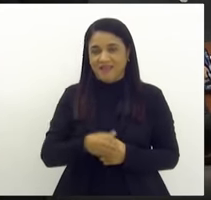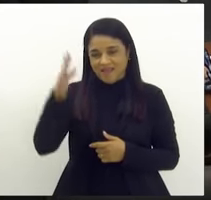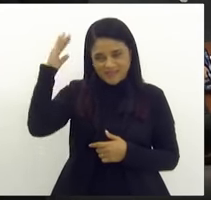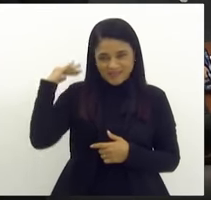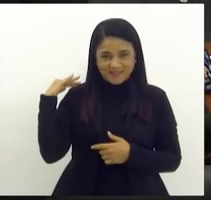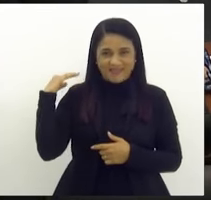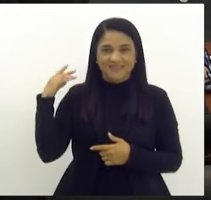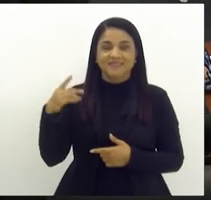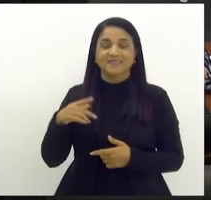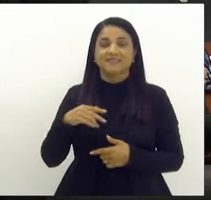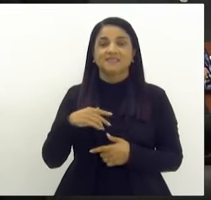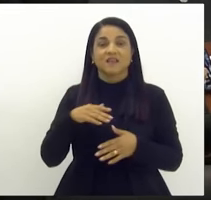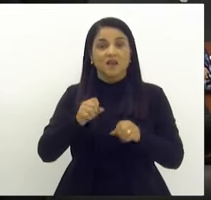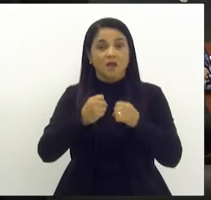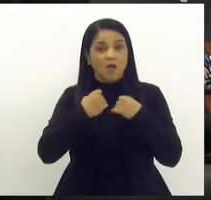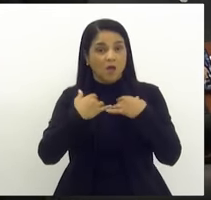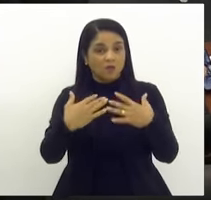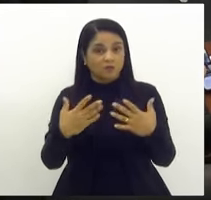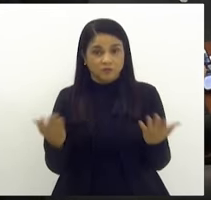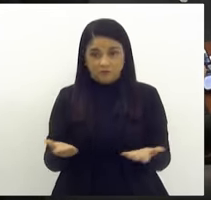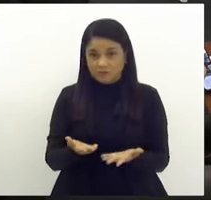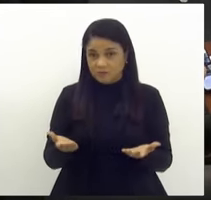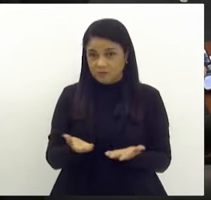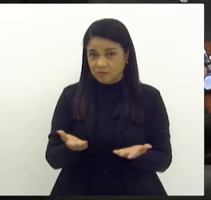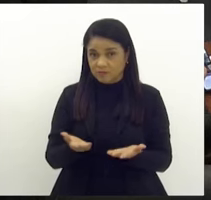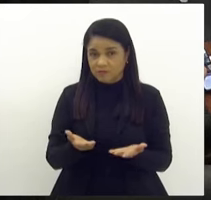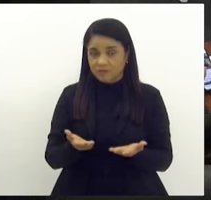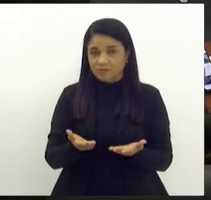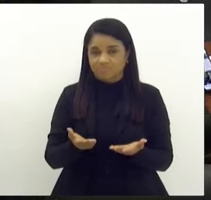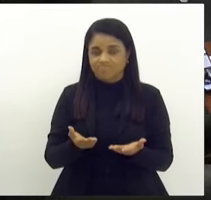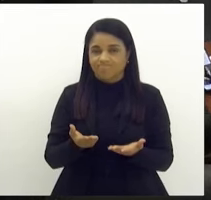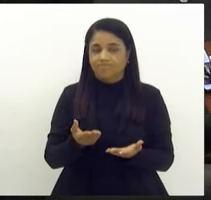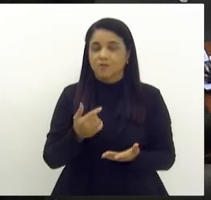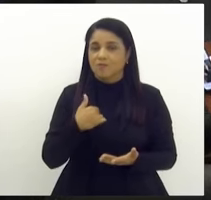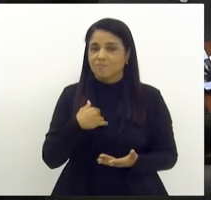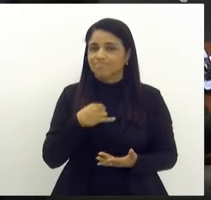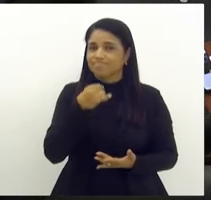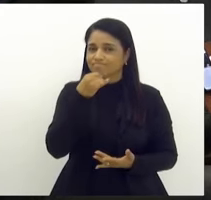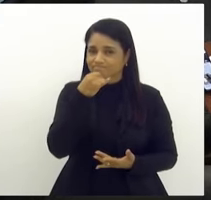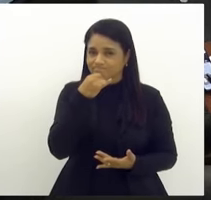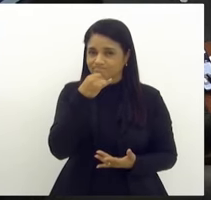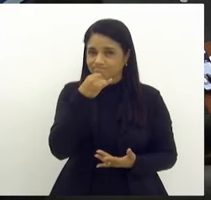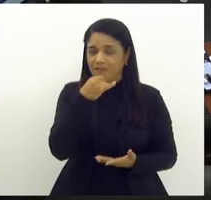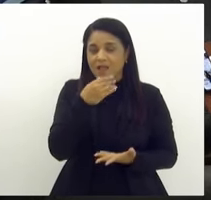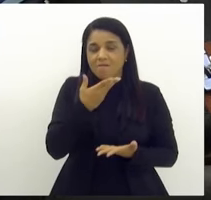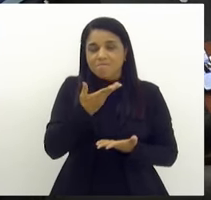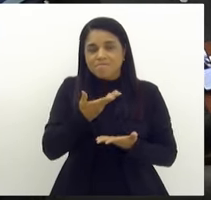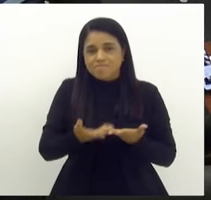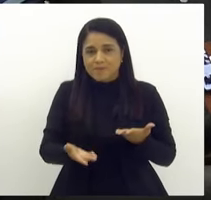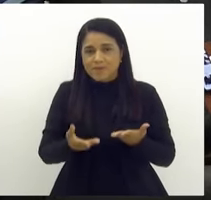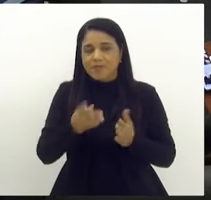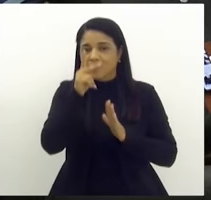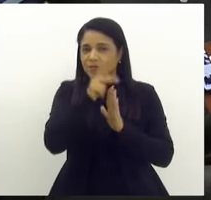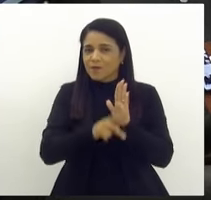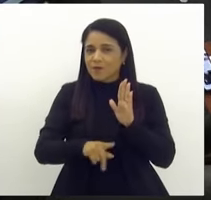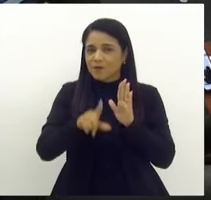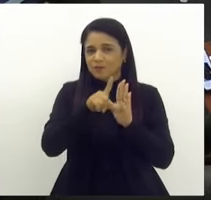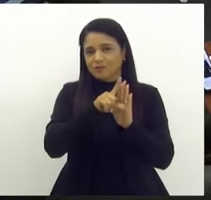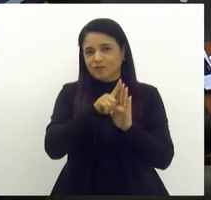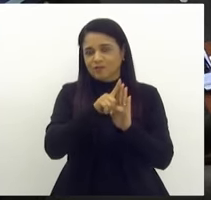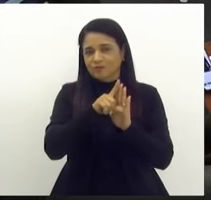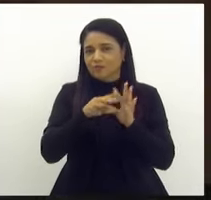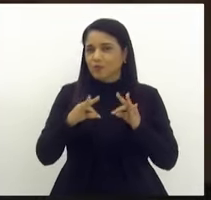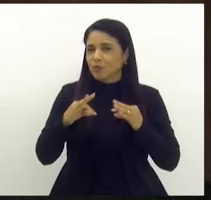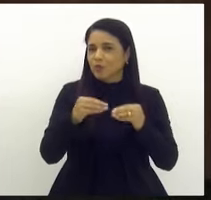e nessa audiência de hoje deputada Lucinha eu lamentei a derrota do projeto que nós